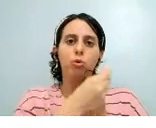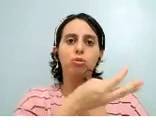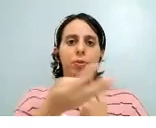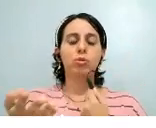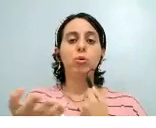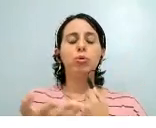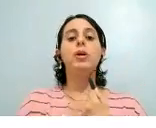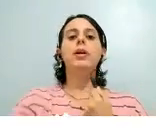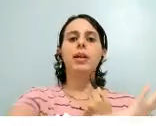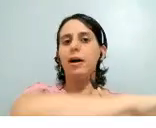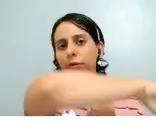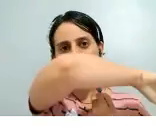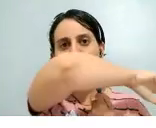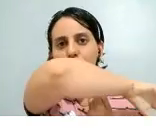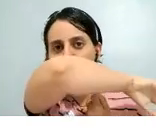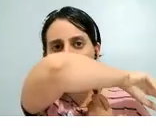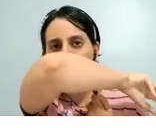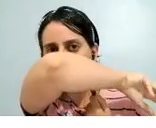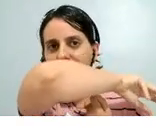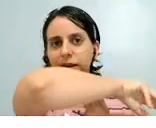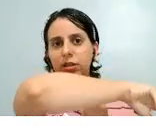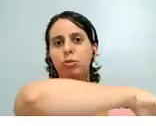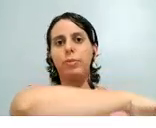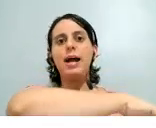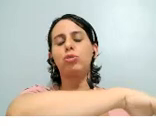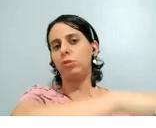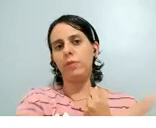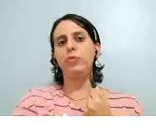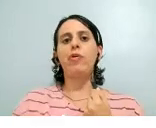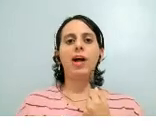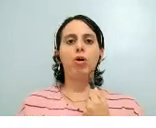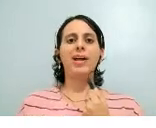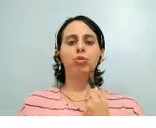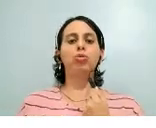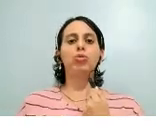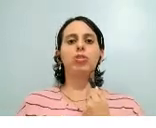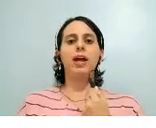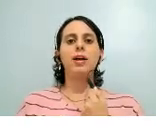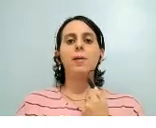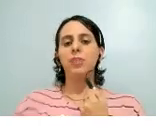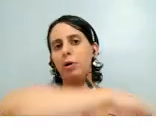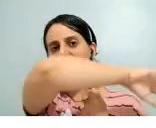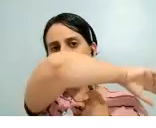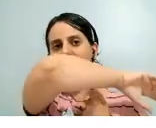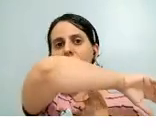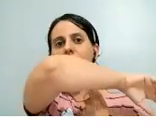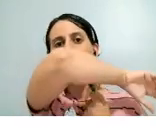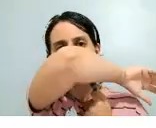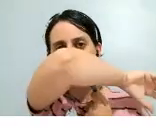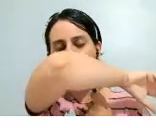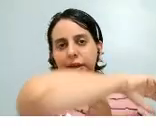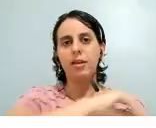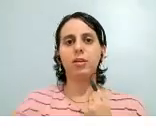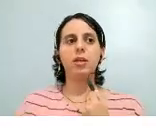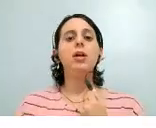mão que eu uso para tudo. Claro, eu tossi, eu espirrei aqui no braço, não vou ficar com o braço sujo, né? É uma coisa momentânea.